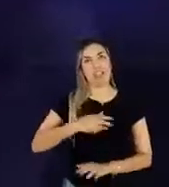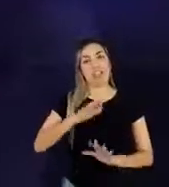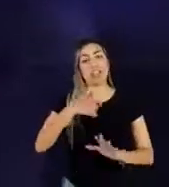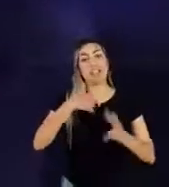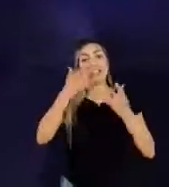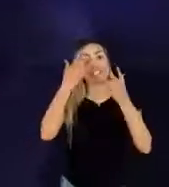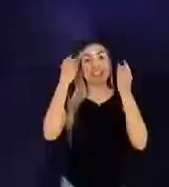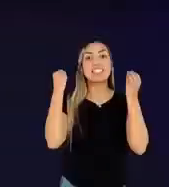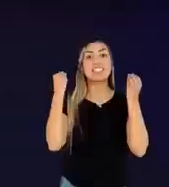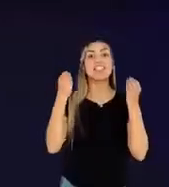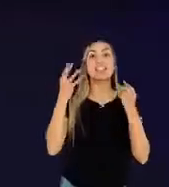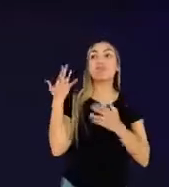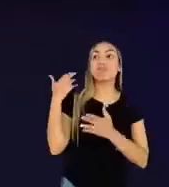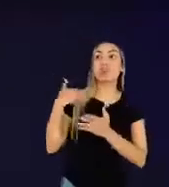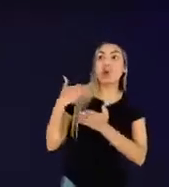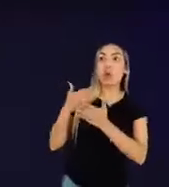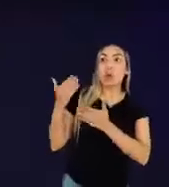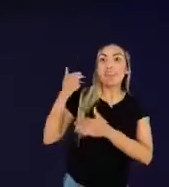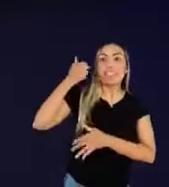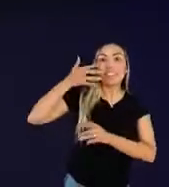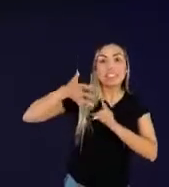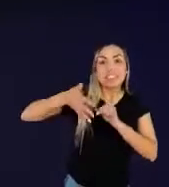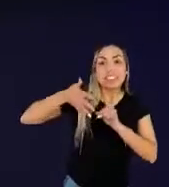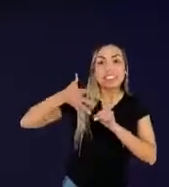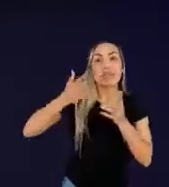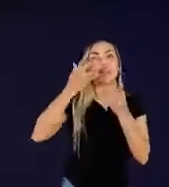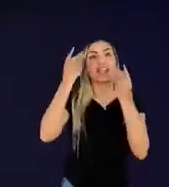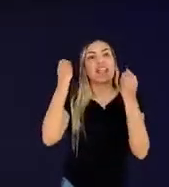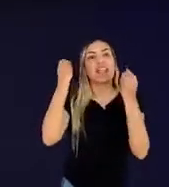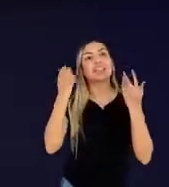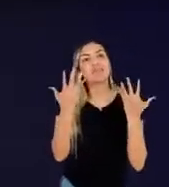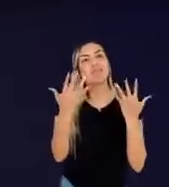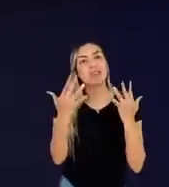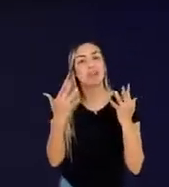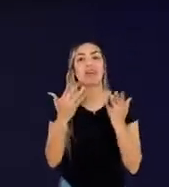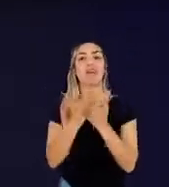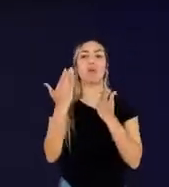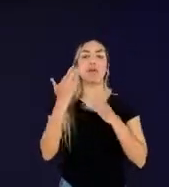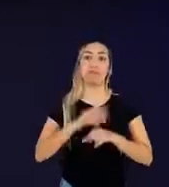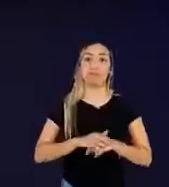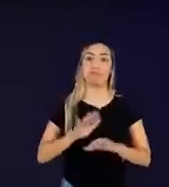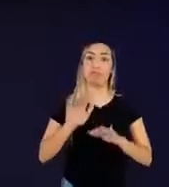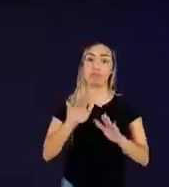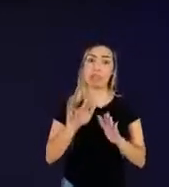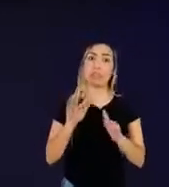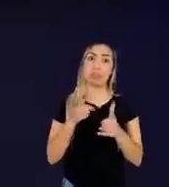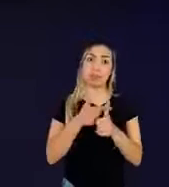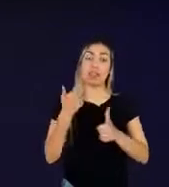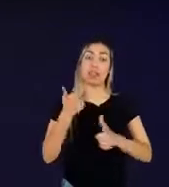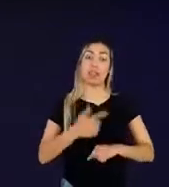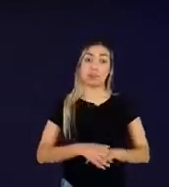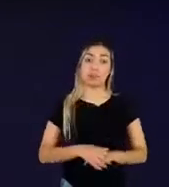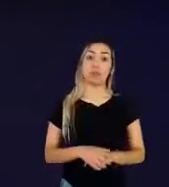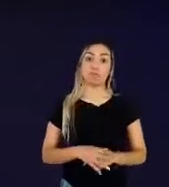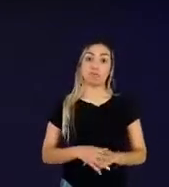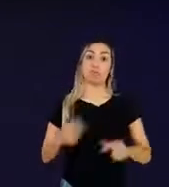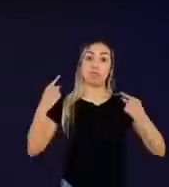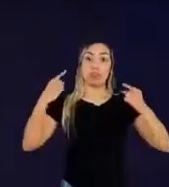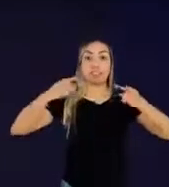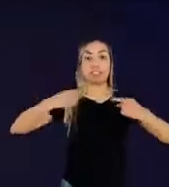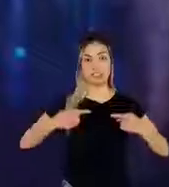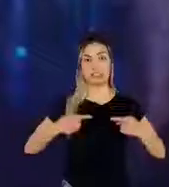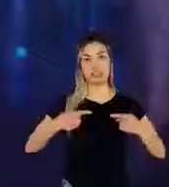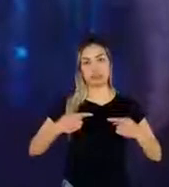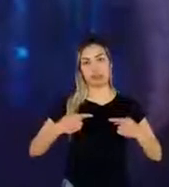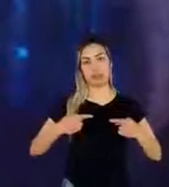homenagear ela na abertura do trabalho. Mas eu acho que, primeiro, o desafio, né? Eu acho esse negócio da